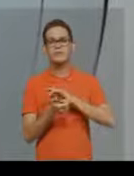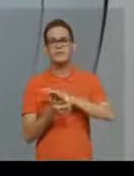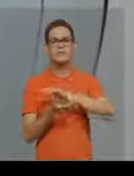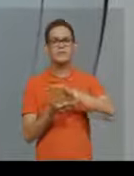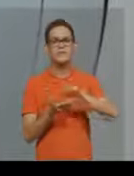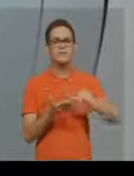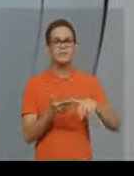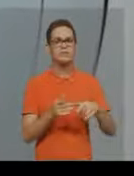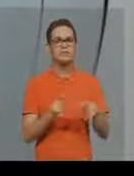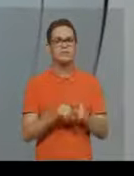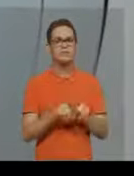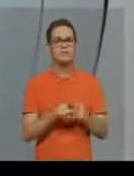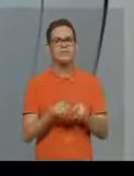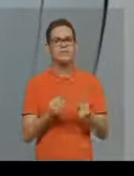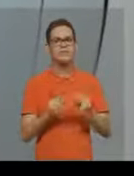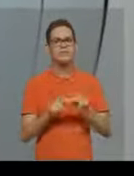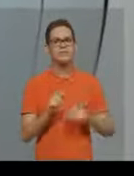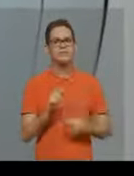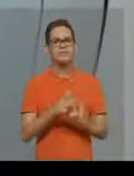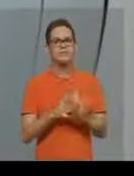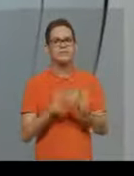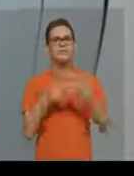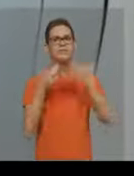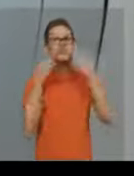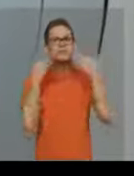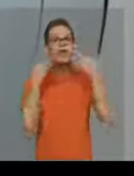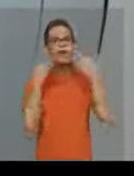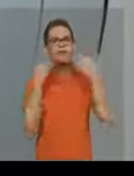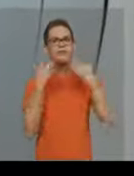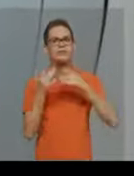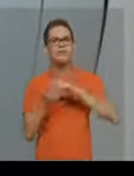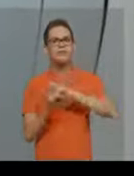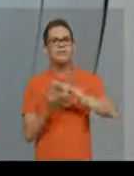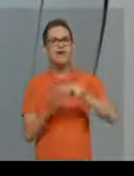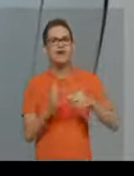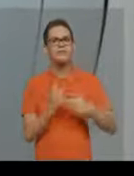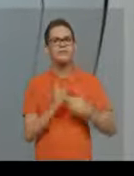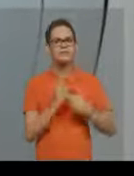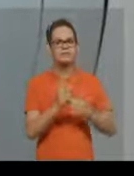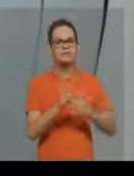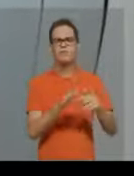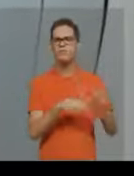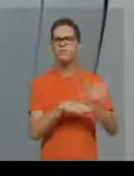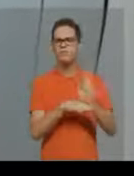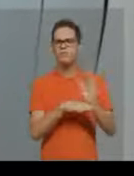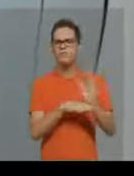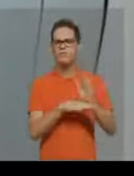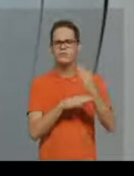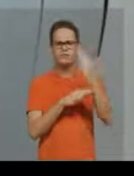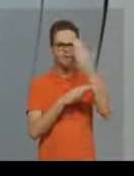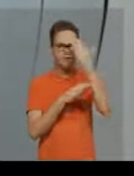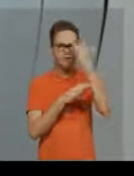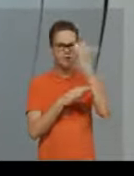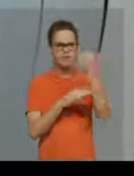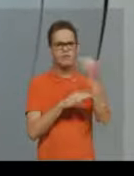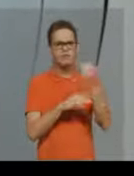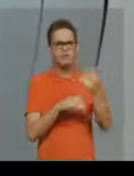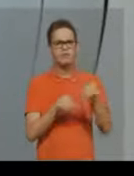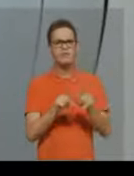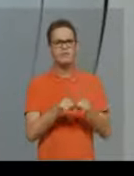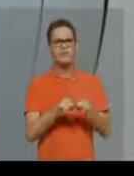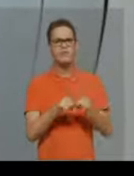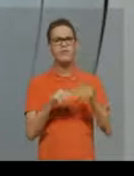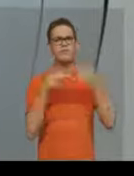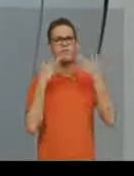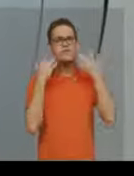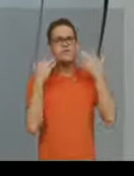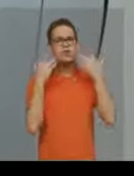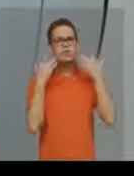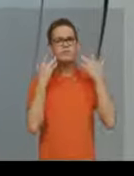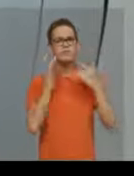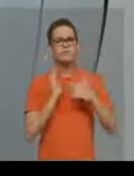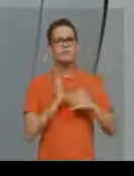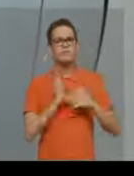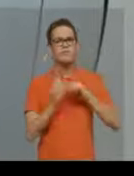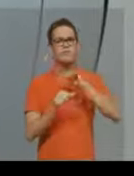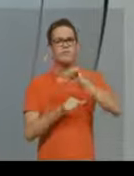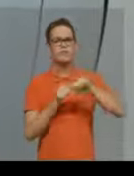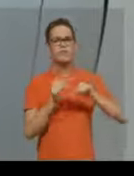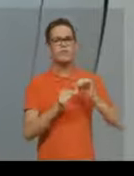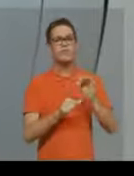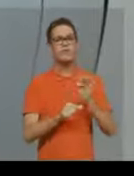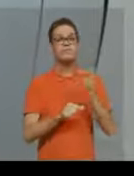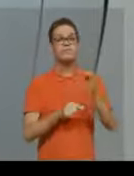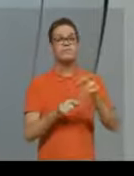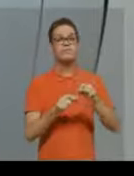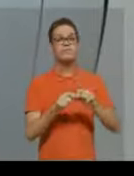foram peças de teatro, né? Mas também viraram filmes grandes, a maioria de peças de Shakespeare, e